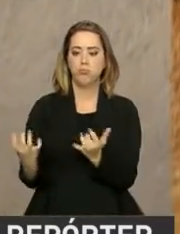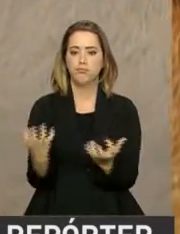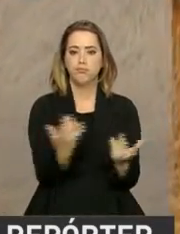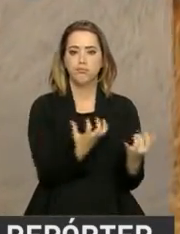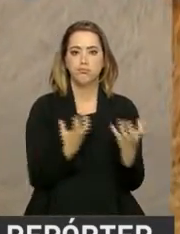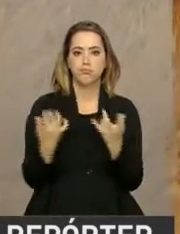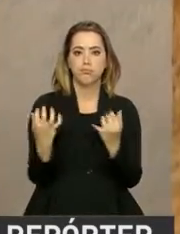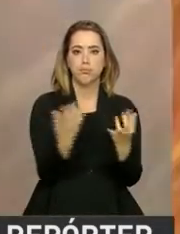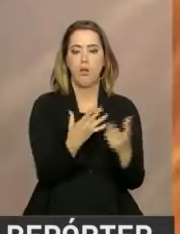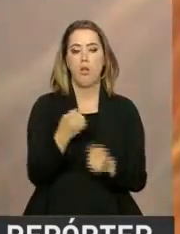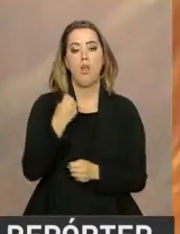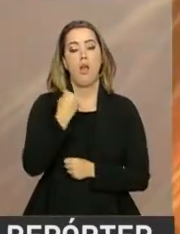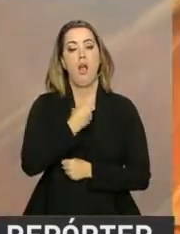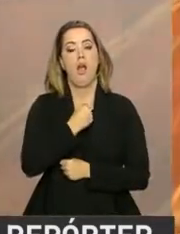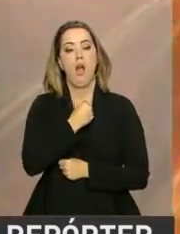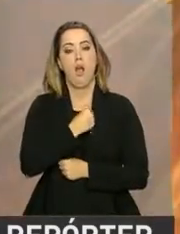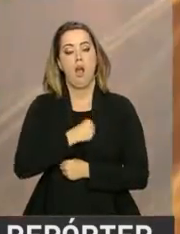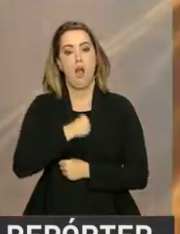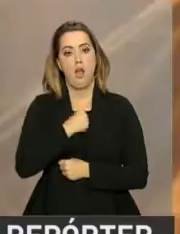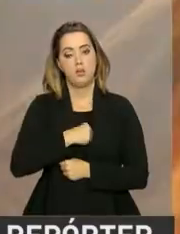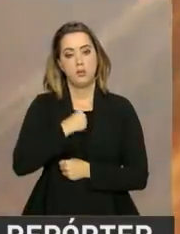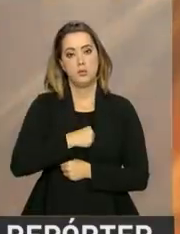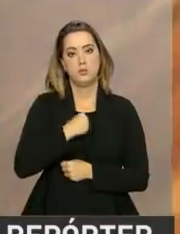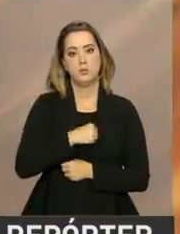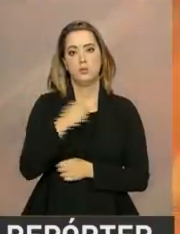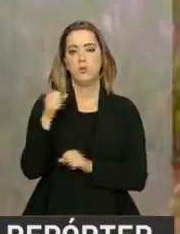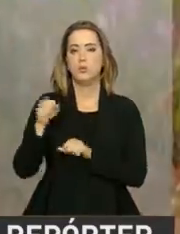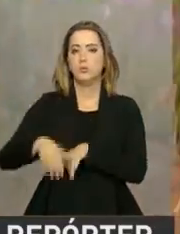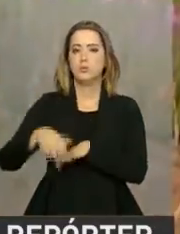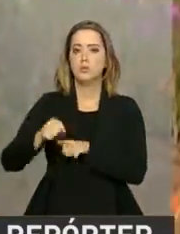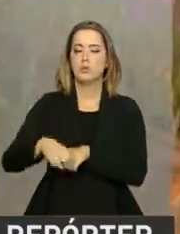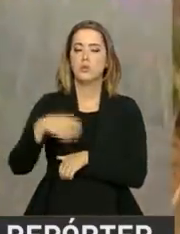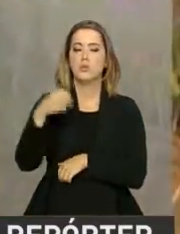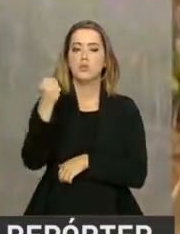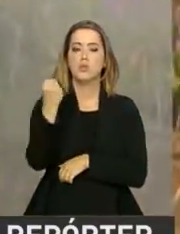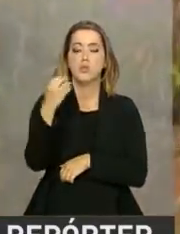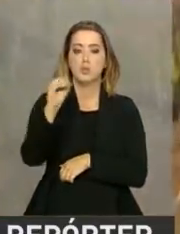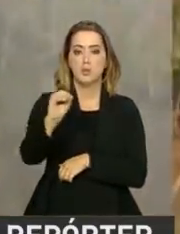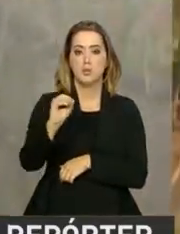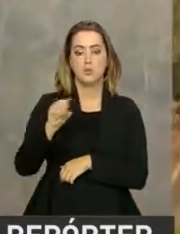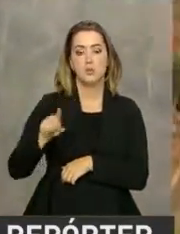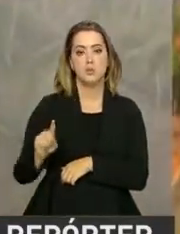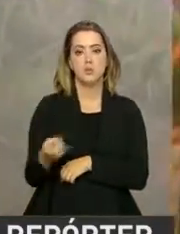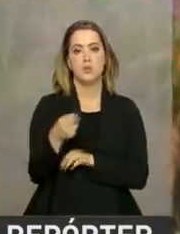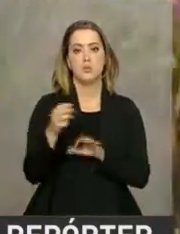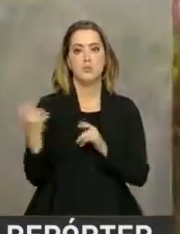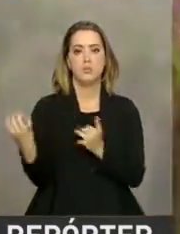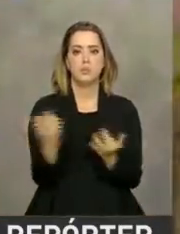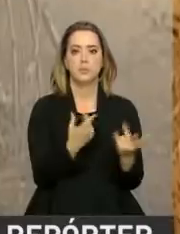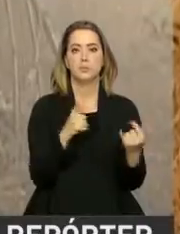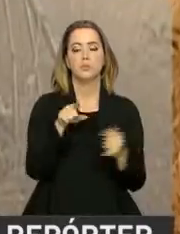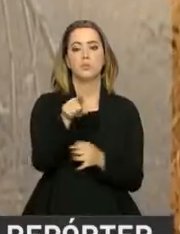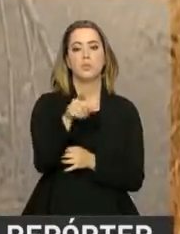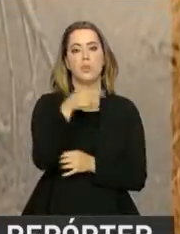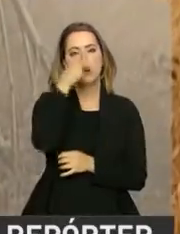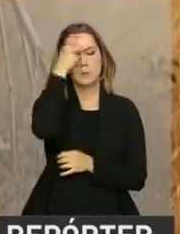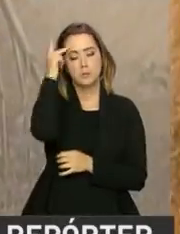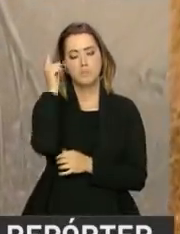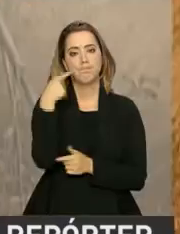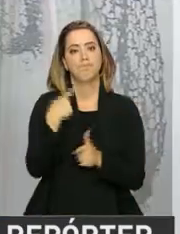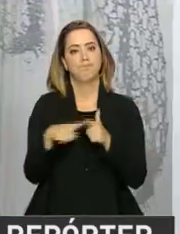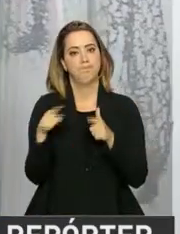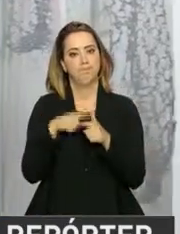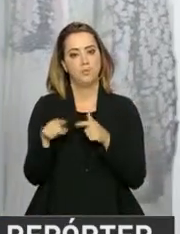meses mais secos foram quase 80 mil focos e uma das principais vítimas dos incêndios florestais são os